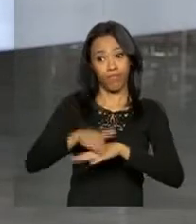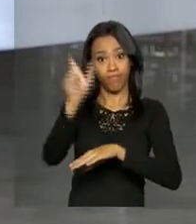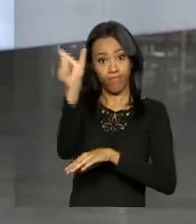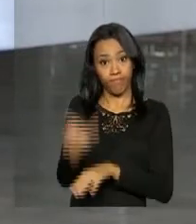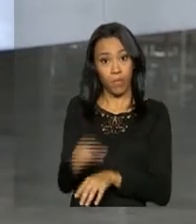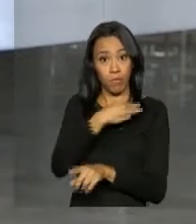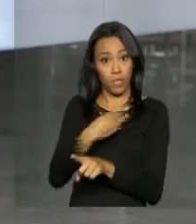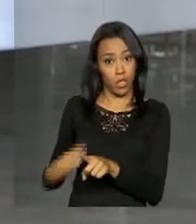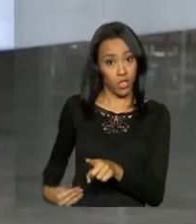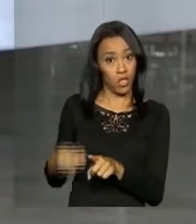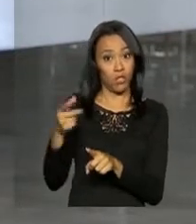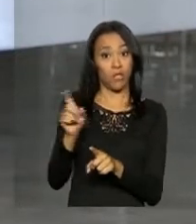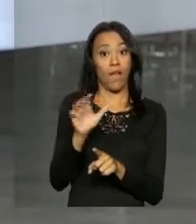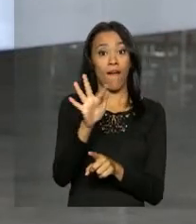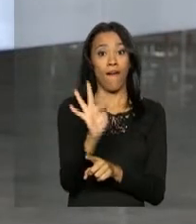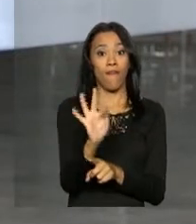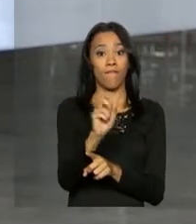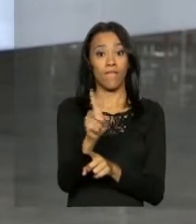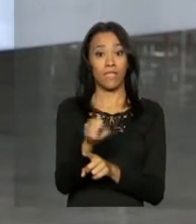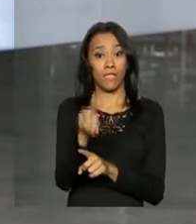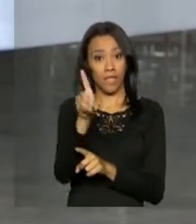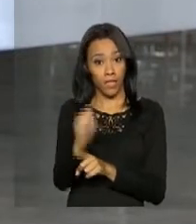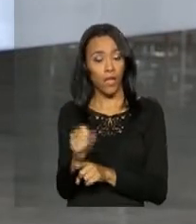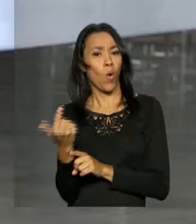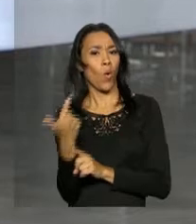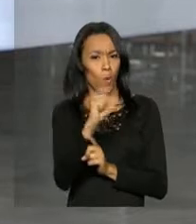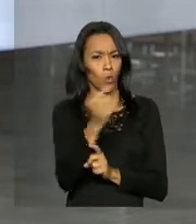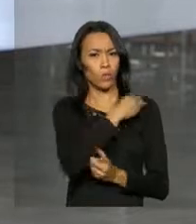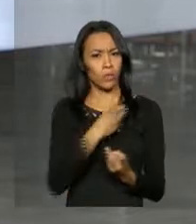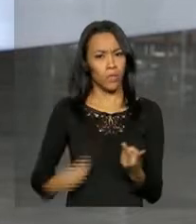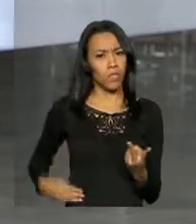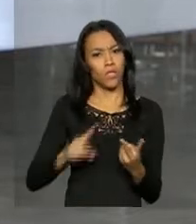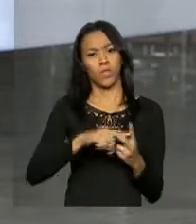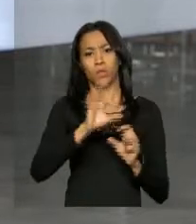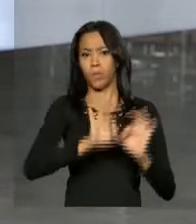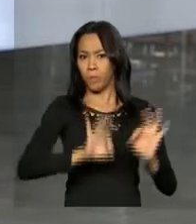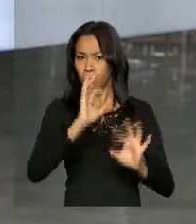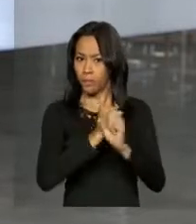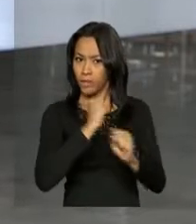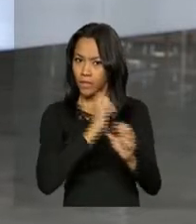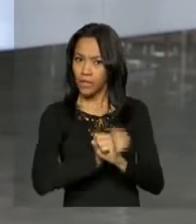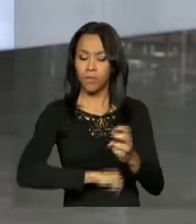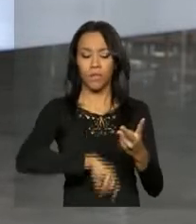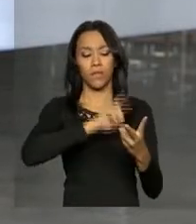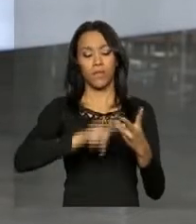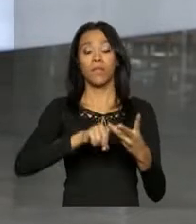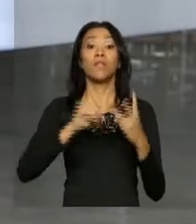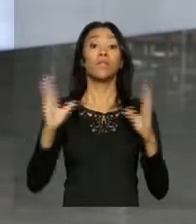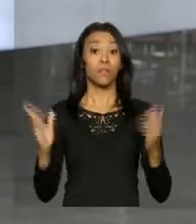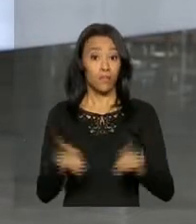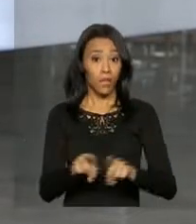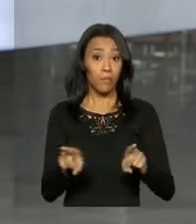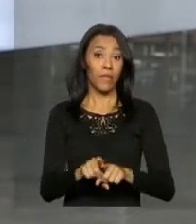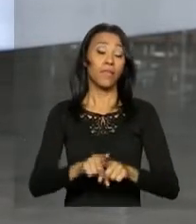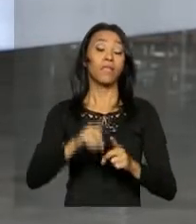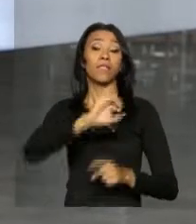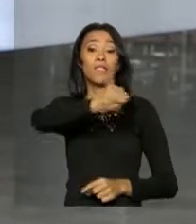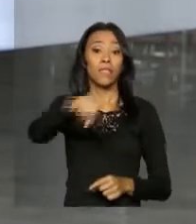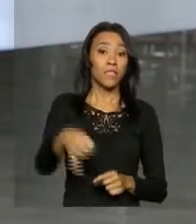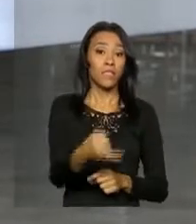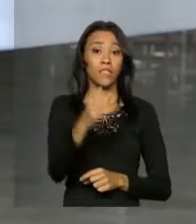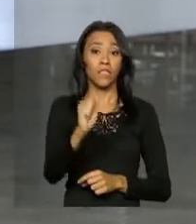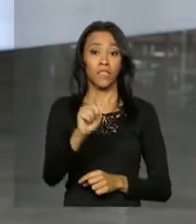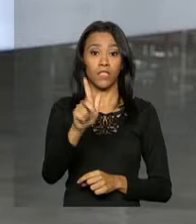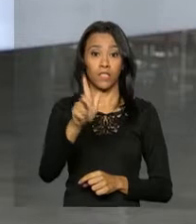nelson barbosa também participam do encontro os ministros do planejamento valdir simão e da casa civil jacques wagner